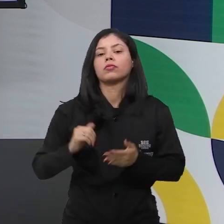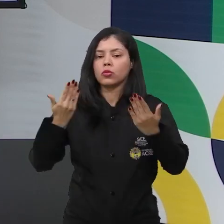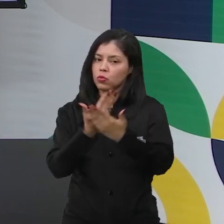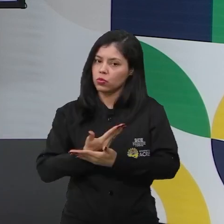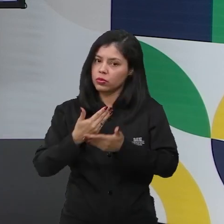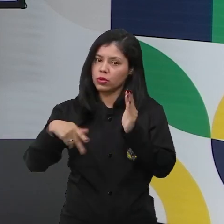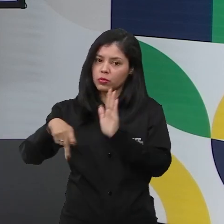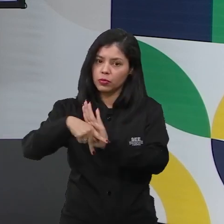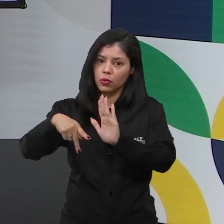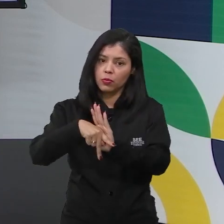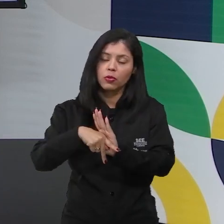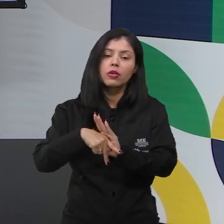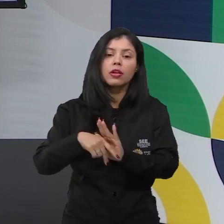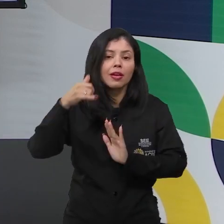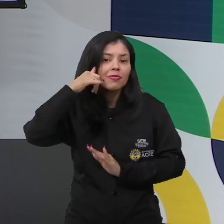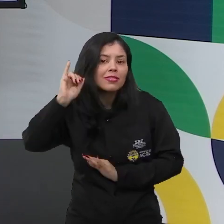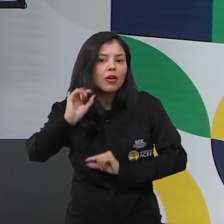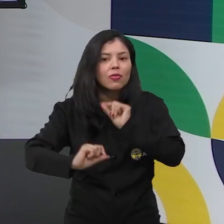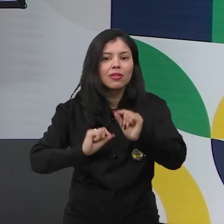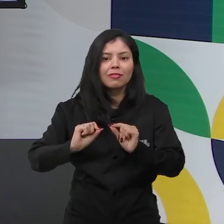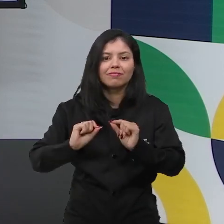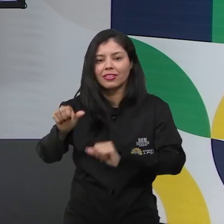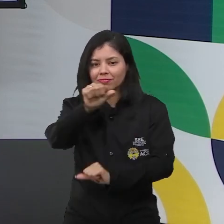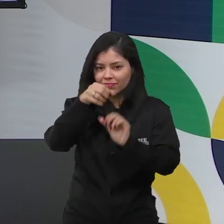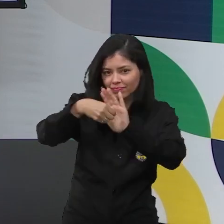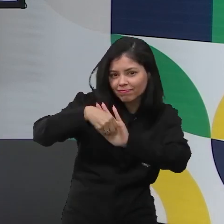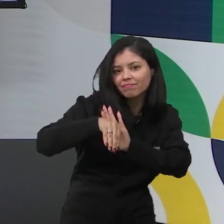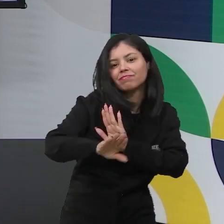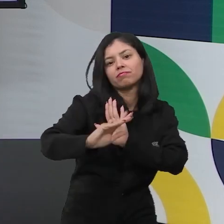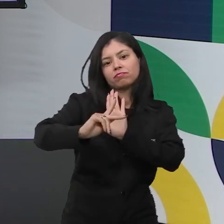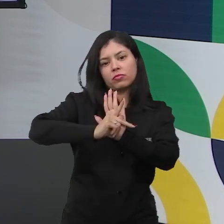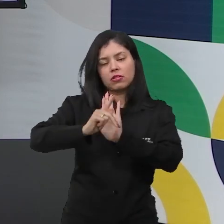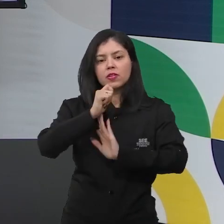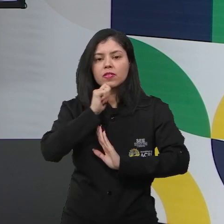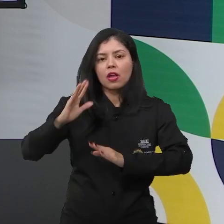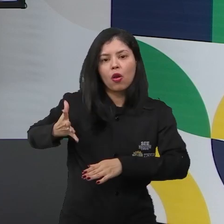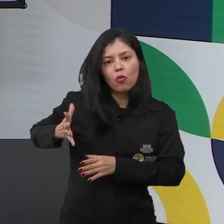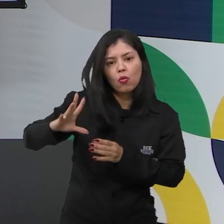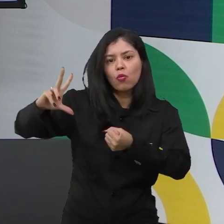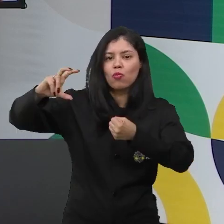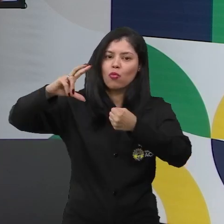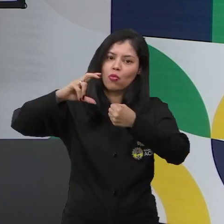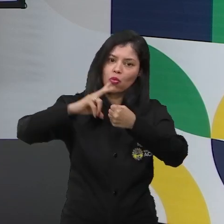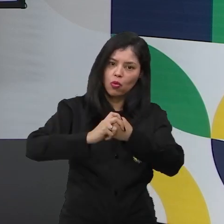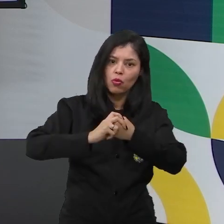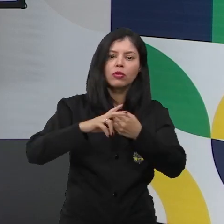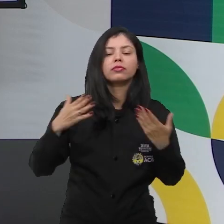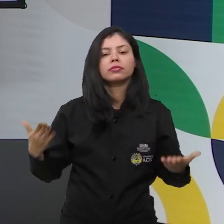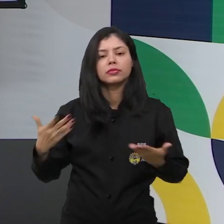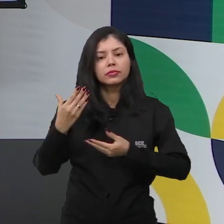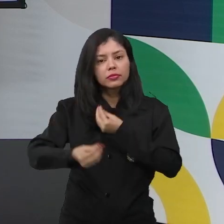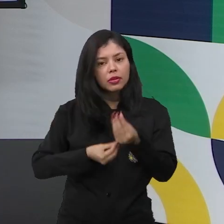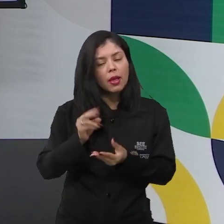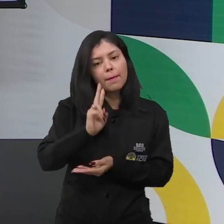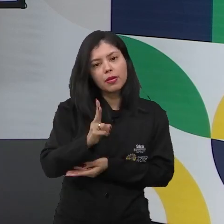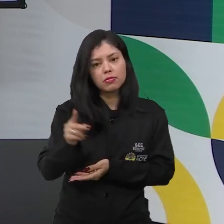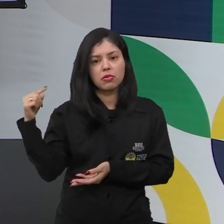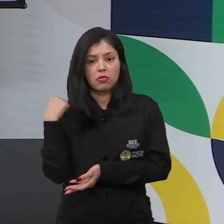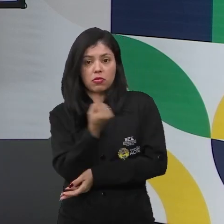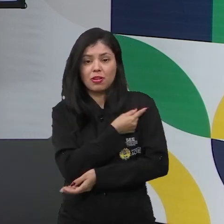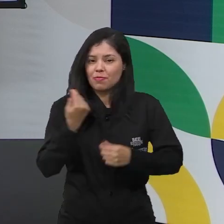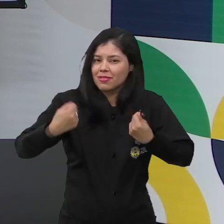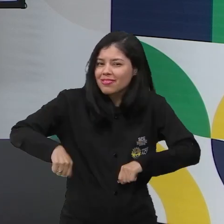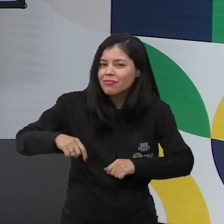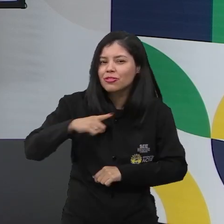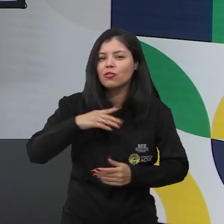com a nossa higiene para evitar o quê? A transmissão do vírus, né, da doença. Da mesma forma, gente, a gente precisa ter